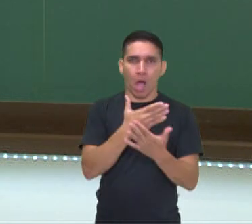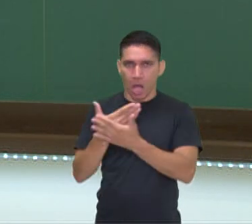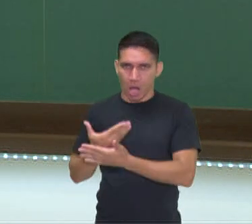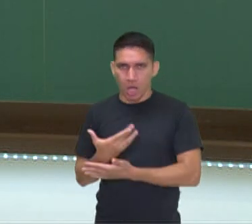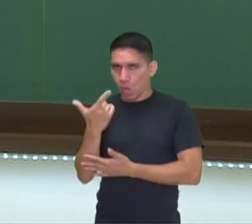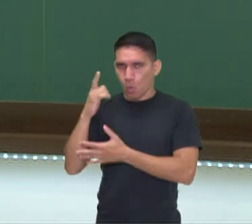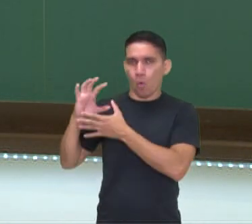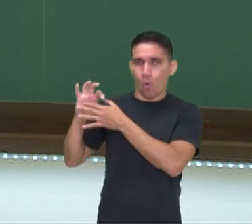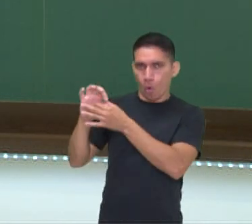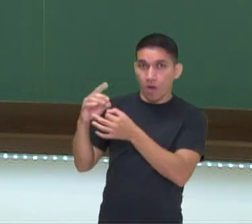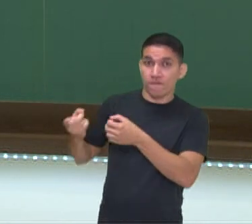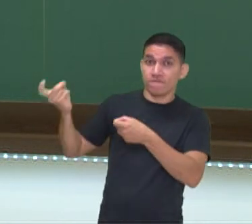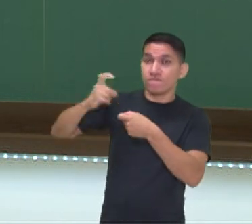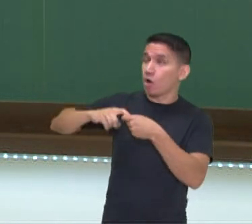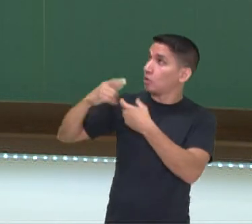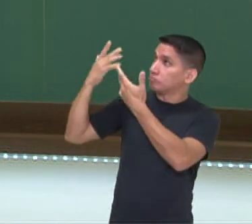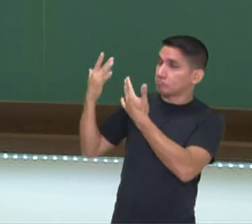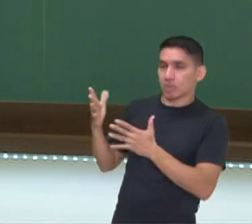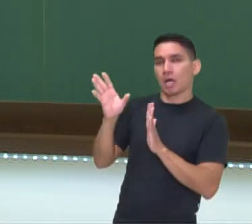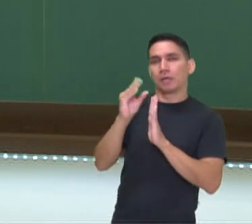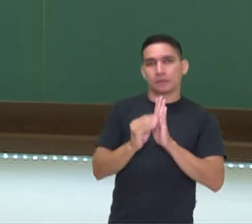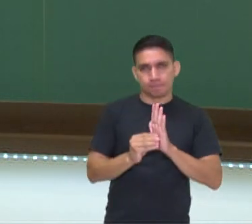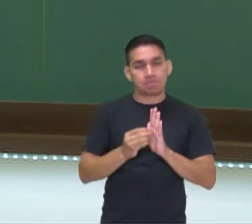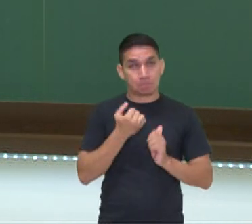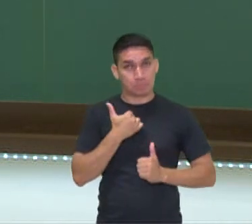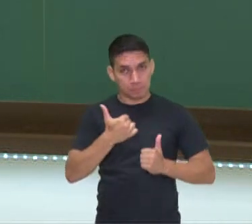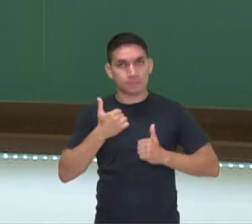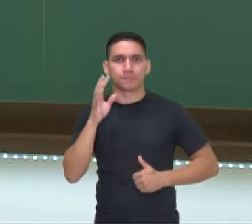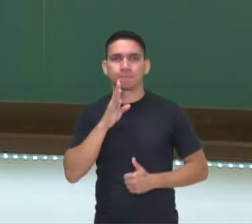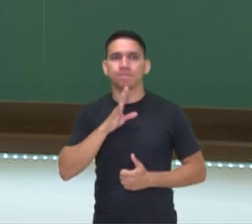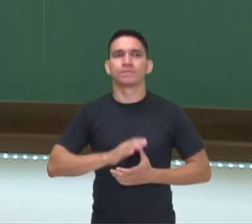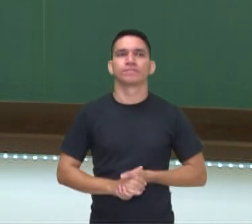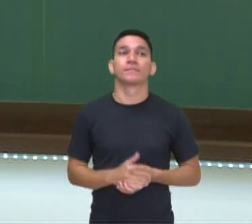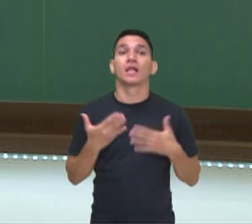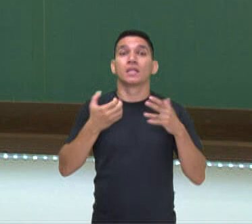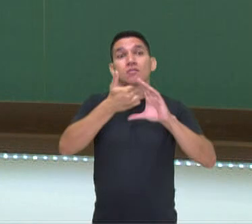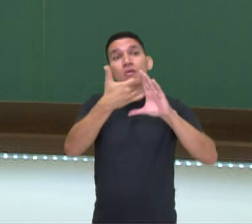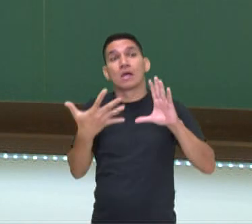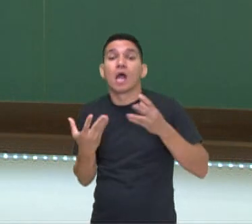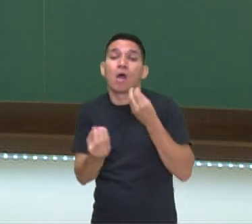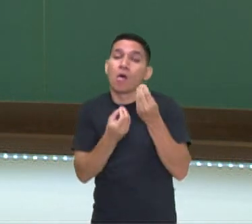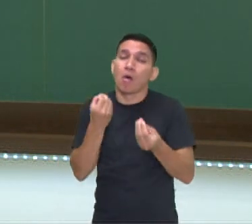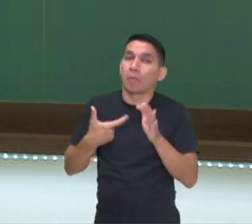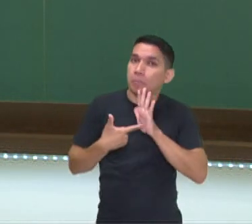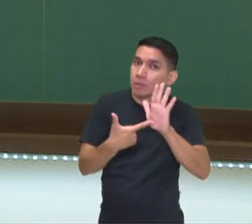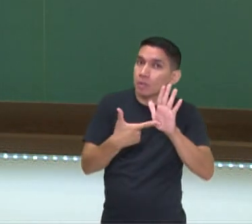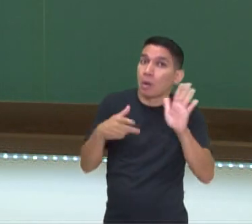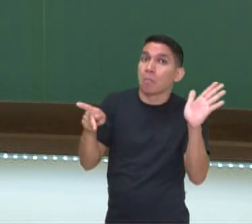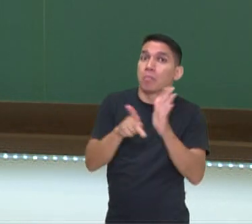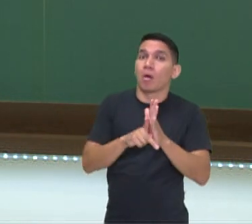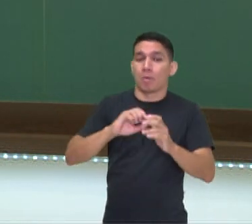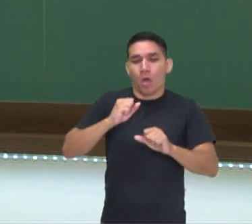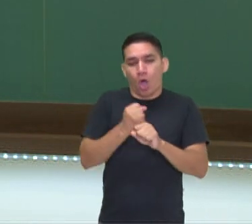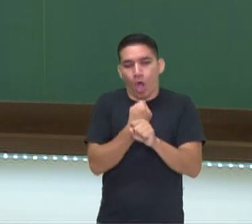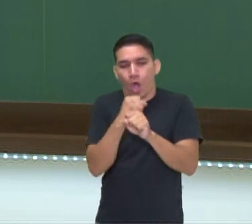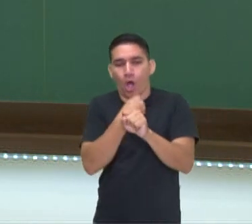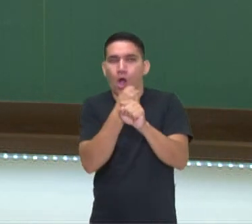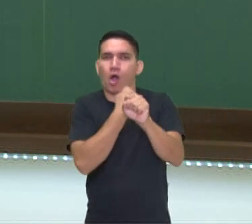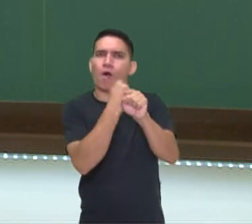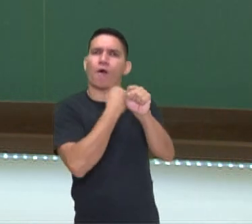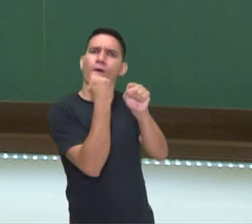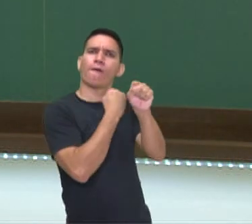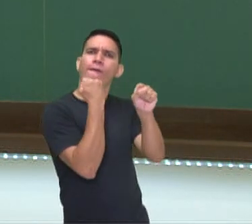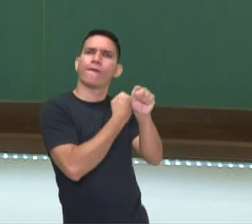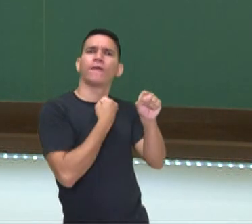outro contexto retomar esse conteúdo aqui que vale a pena, tá? Então aqui a caracterização que a gente tem da obra